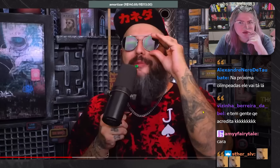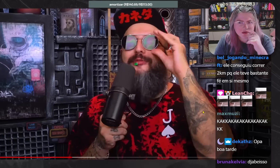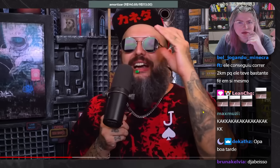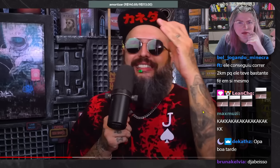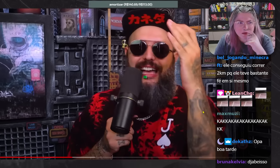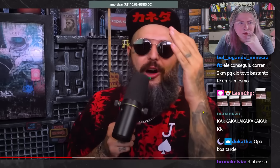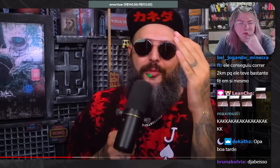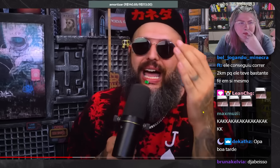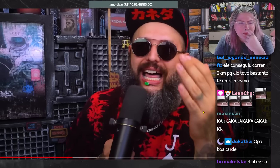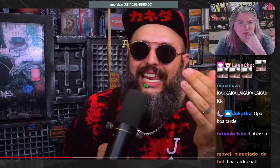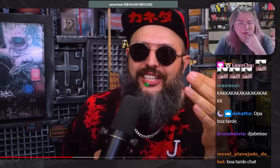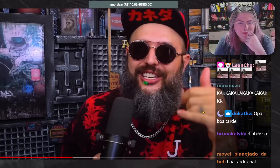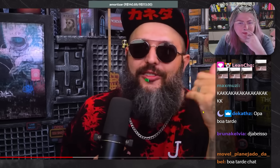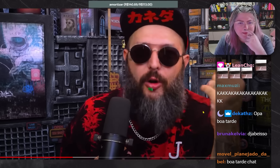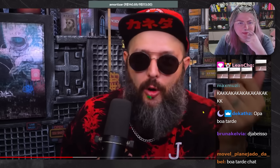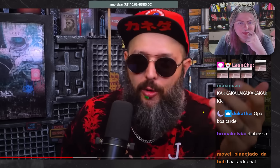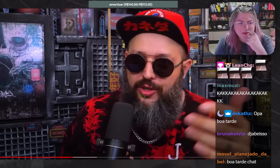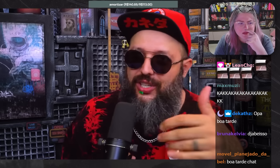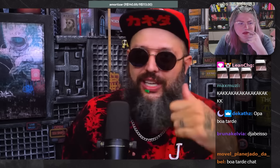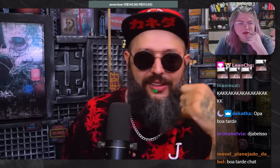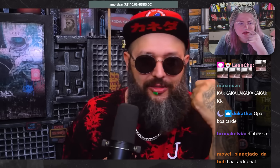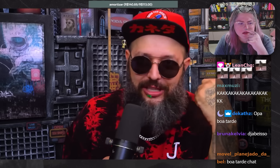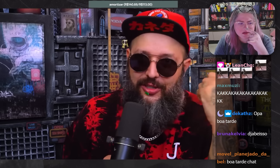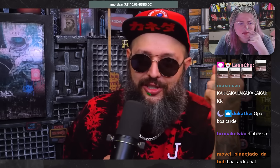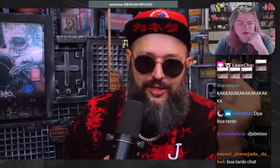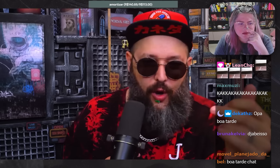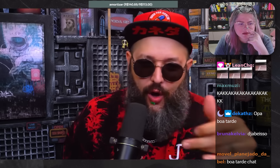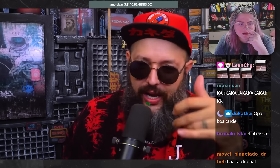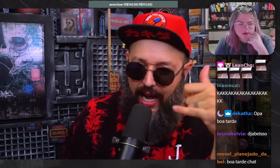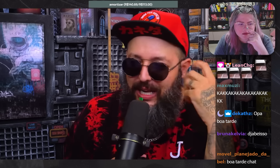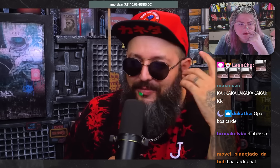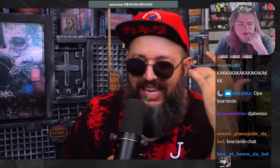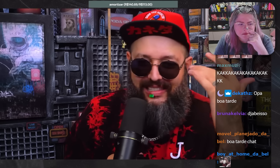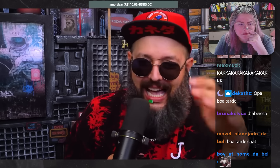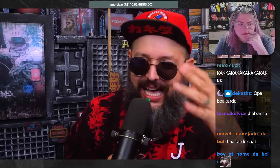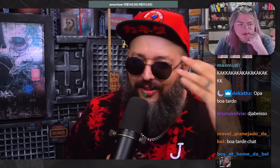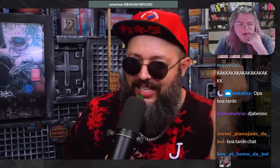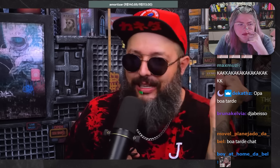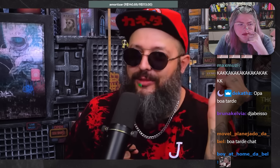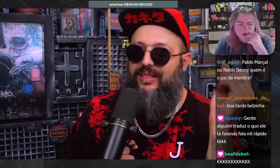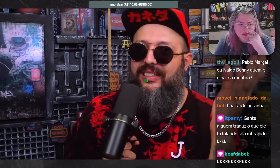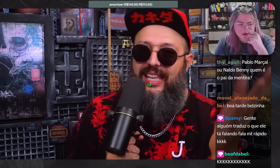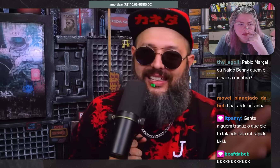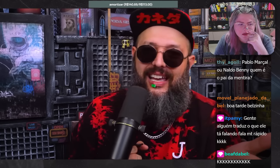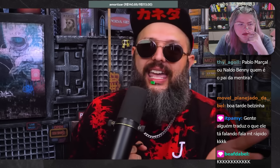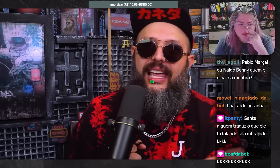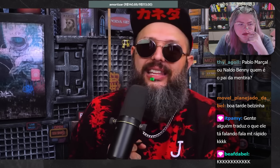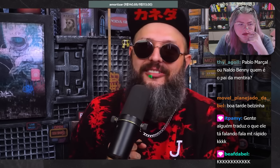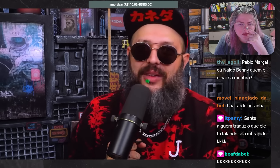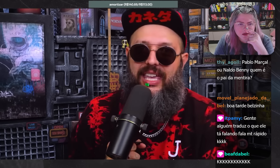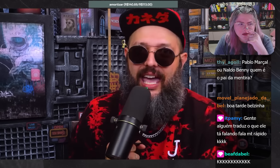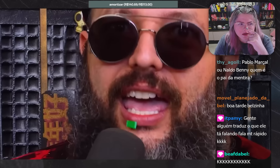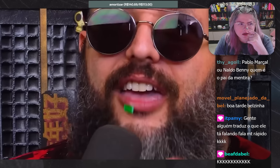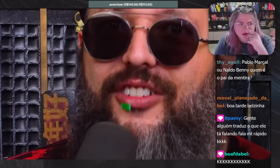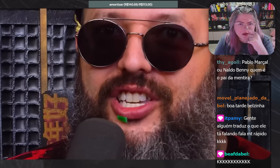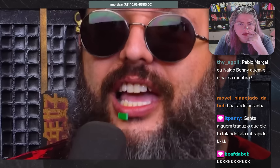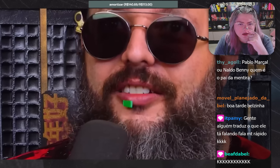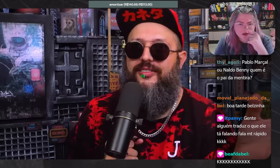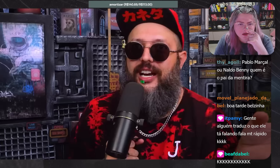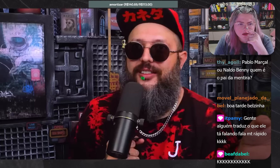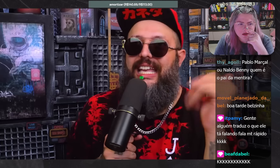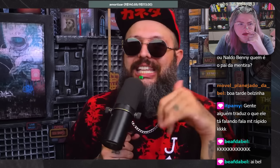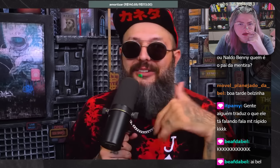aqui eu acho do Marsal para além de coach contador de história empresário candidato à presidência ele também é é